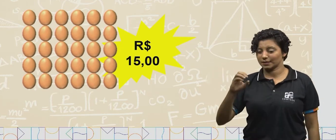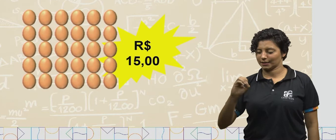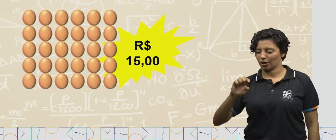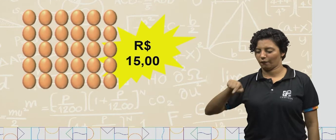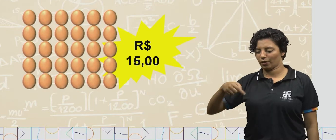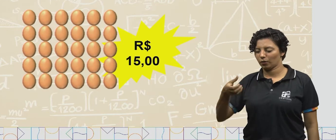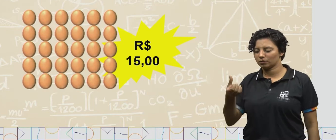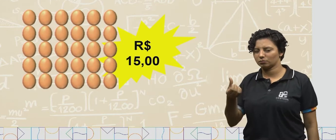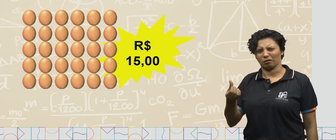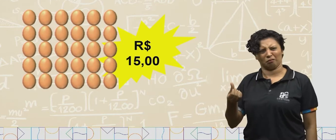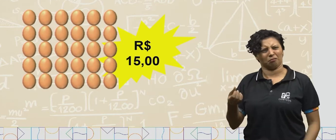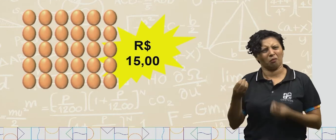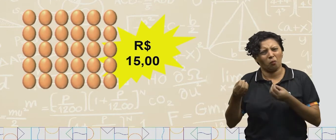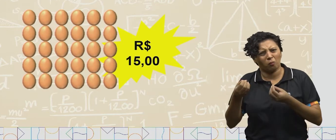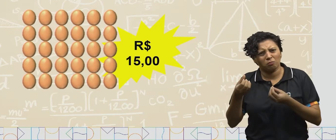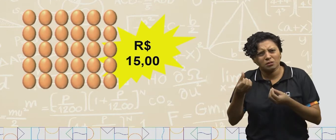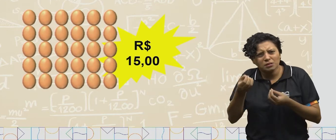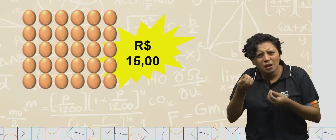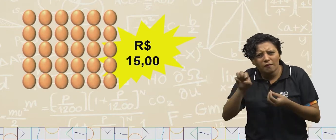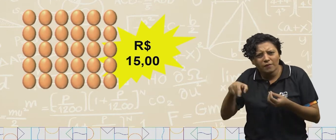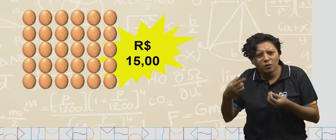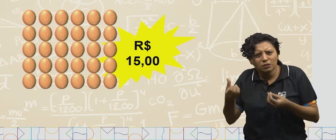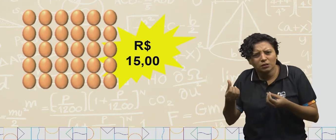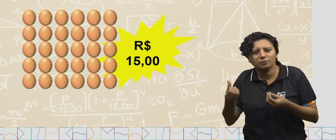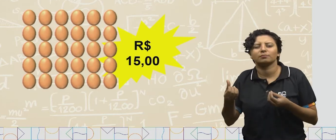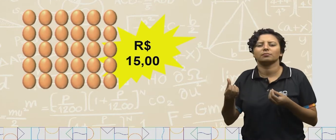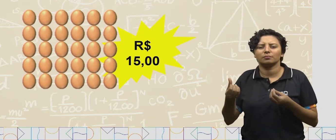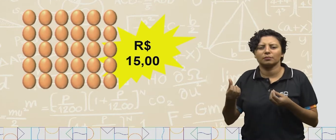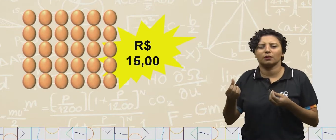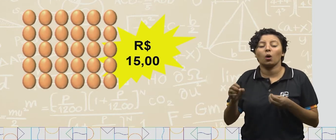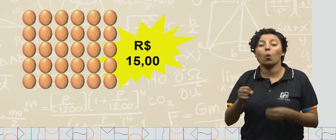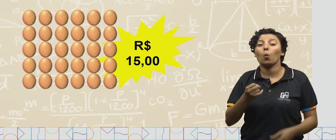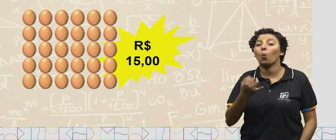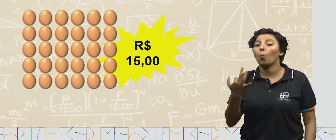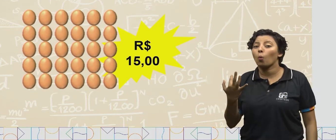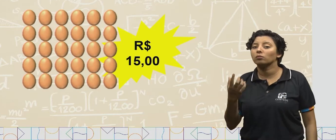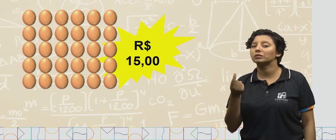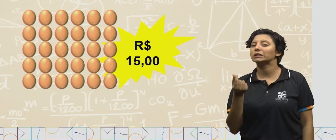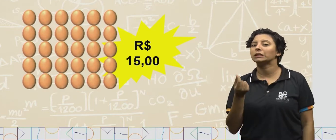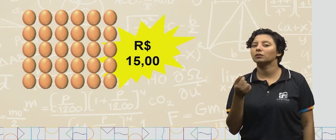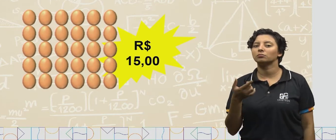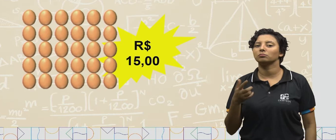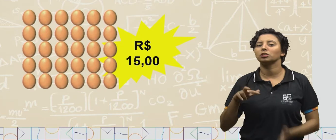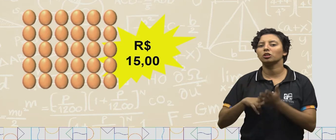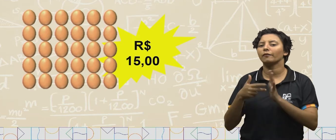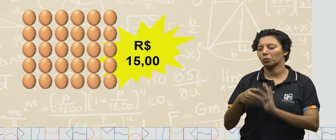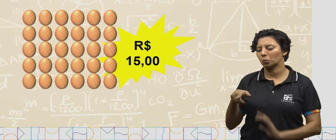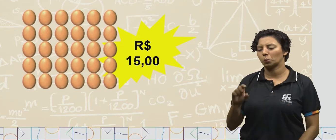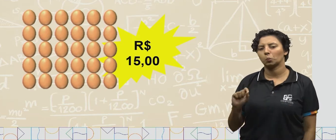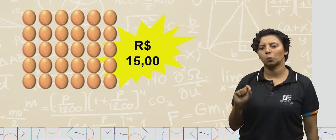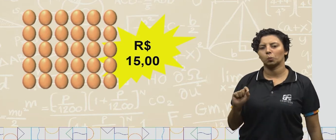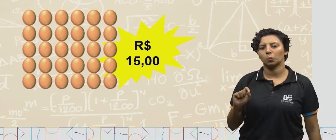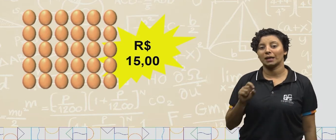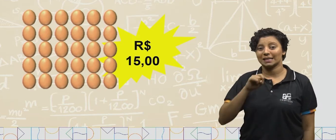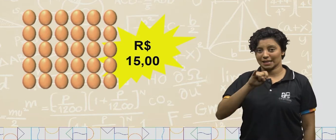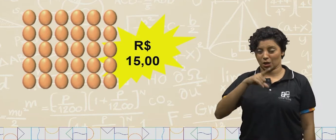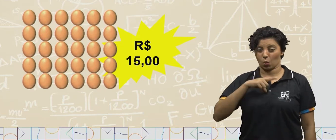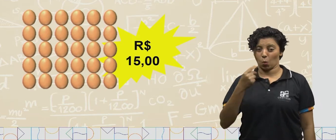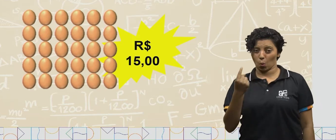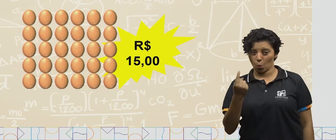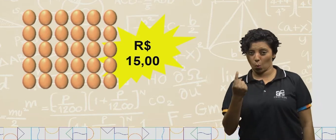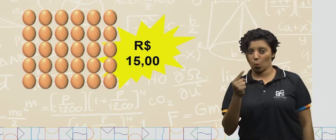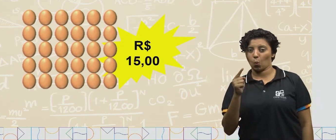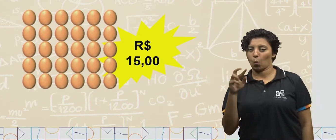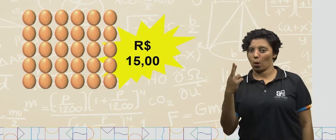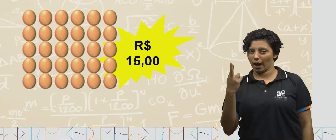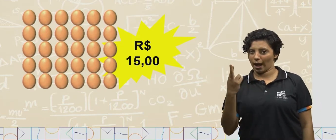0,6. Como assim, 0,6? Quanto que é isso em dinheiro? Se eu tenho R$1 e